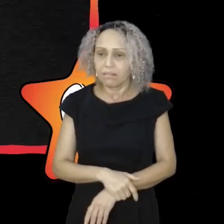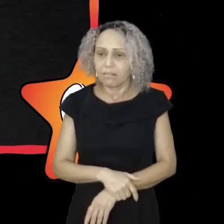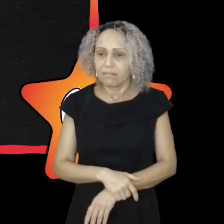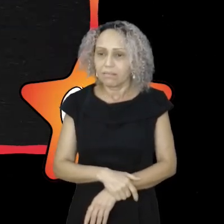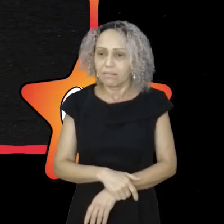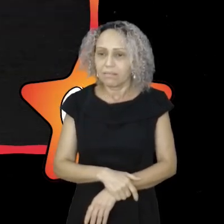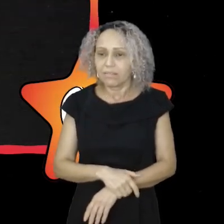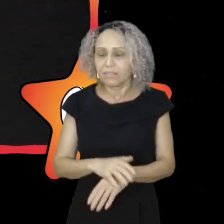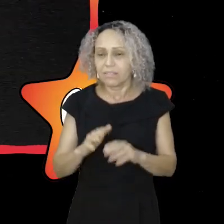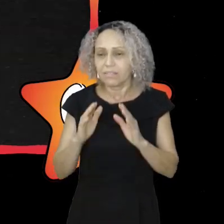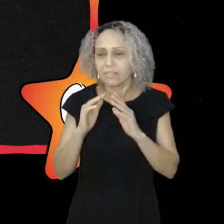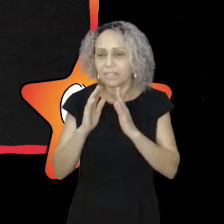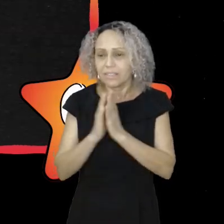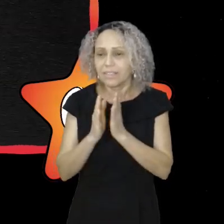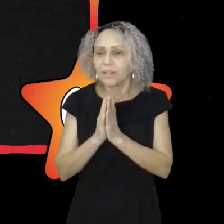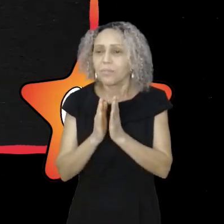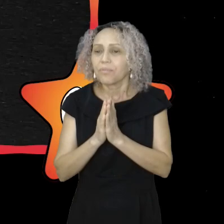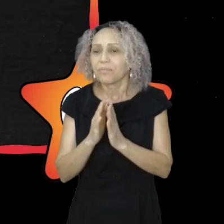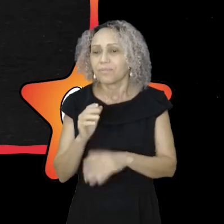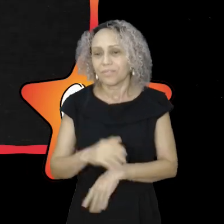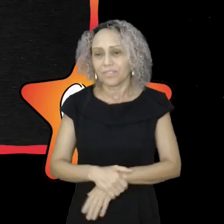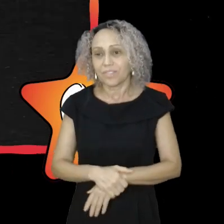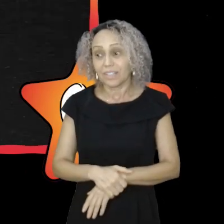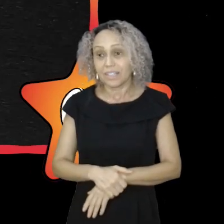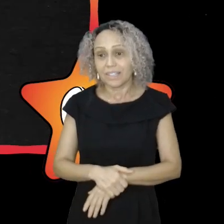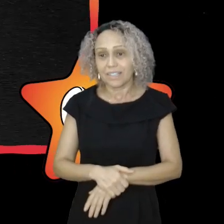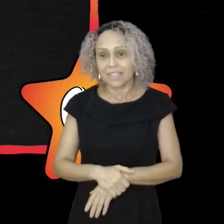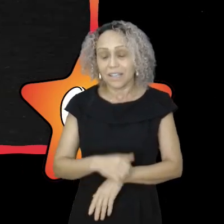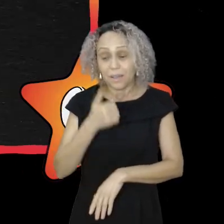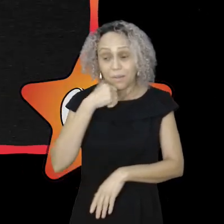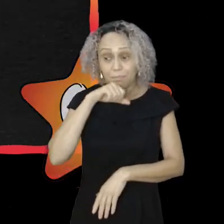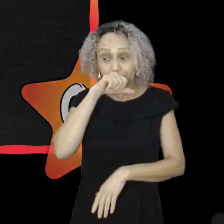Por favor, por A favor, mamãe volta ficava no dentro de casa só olhando assim a